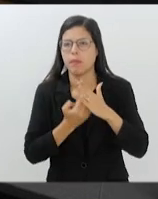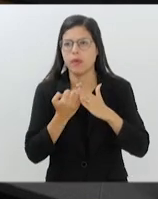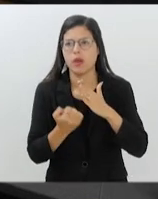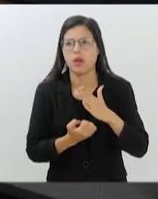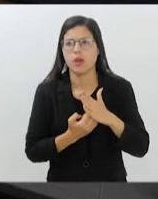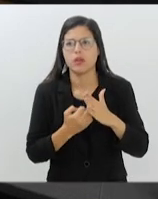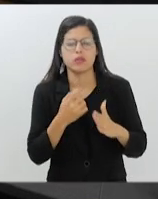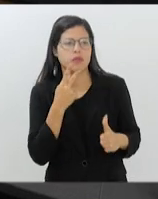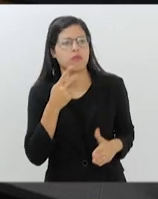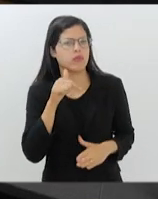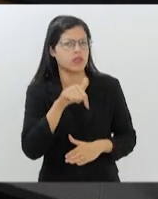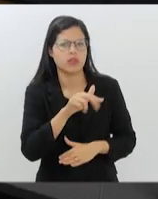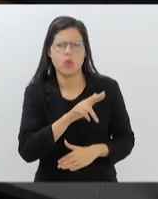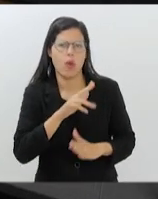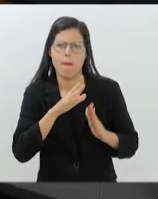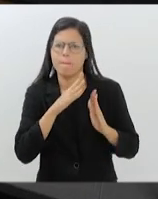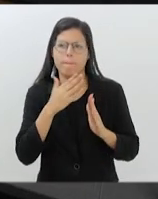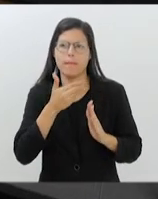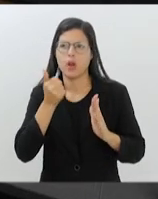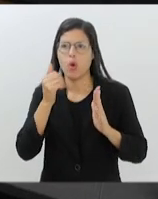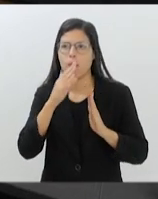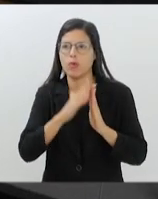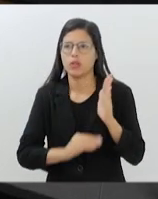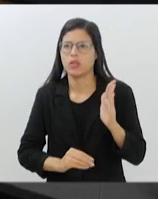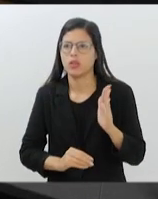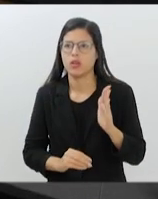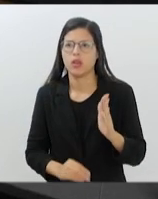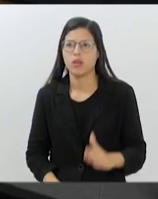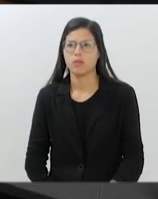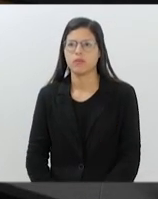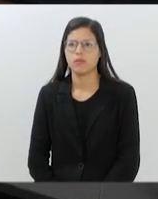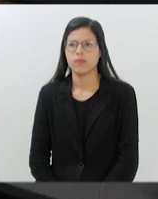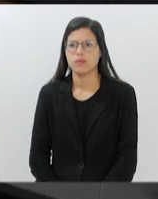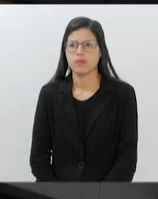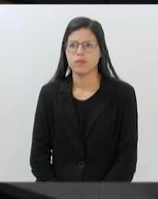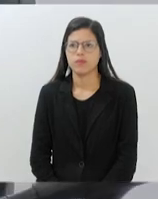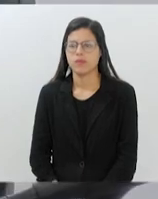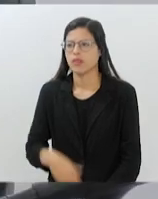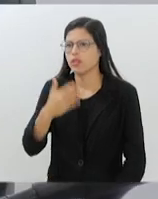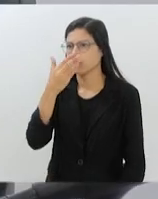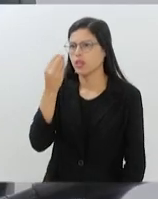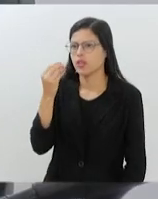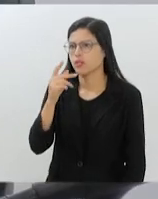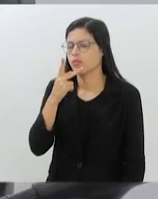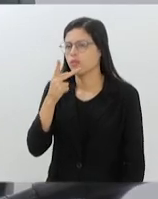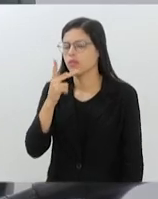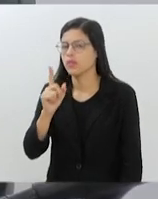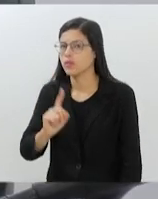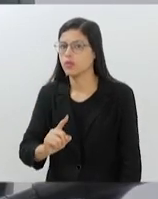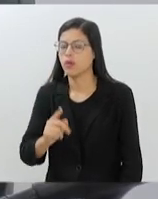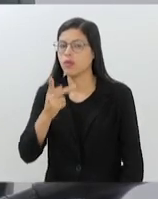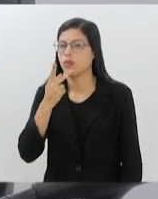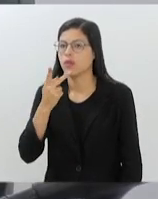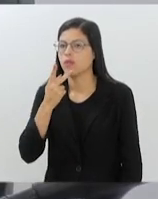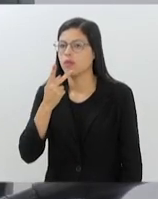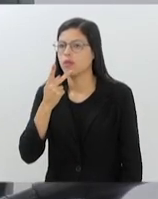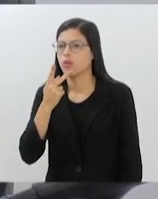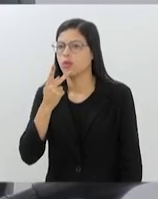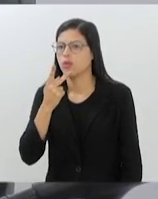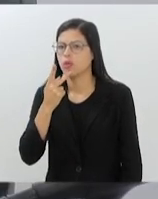esse aqui não é o melhor modelo gostar de melhor modelo não melhor não esquece isso não tô dizendo isso eu tô dizendo o